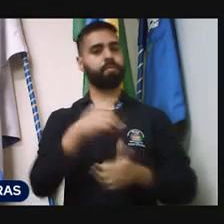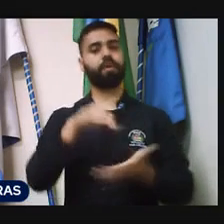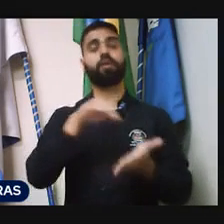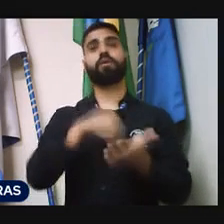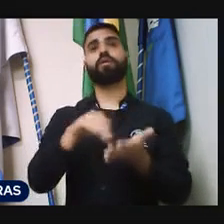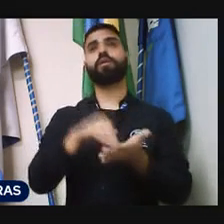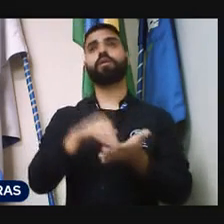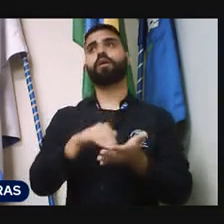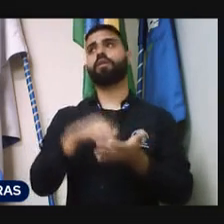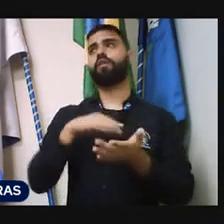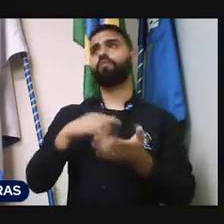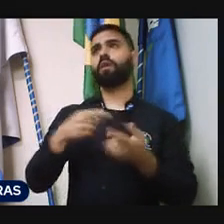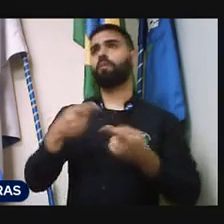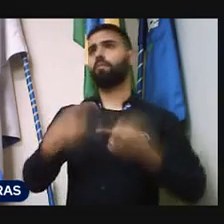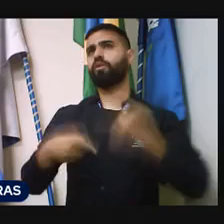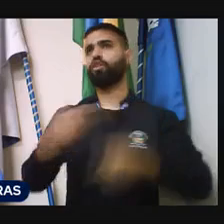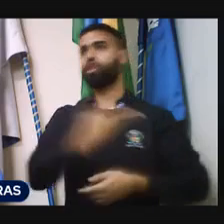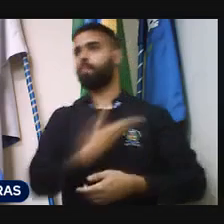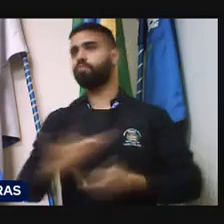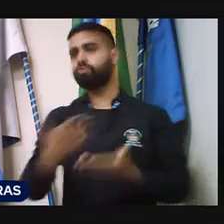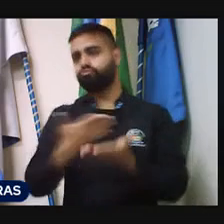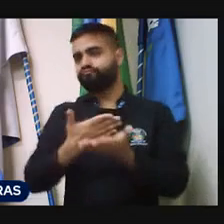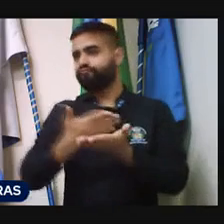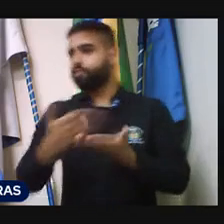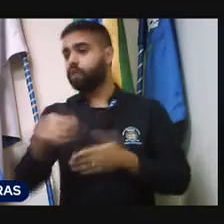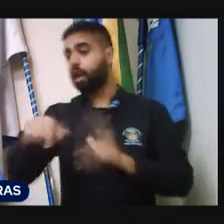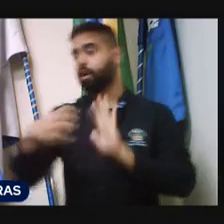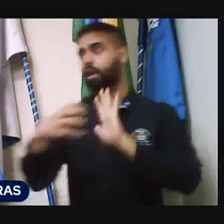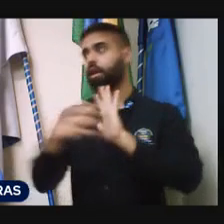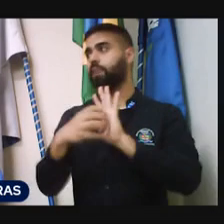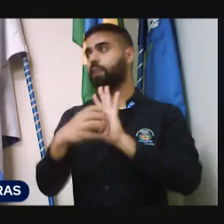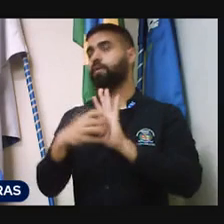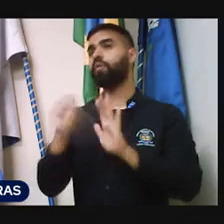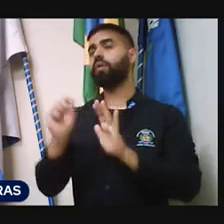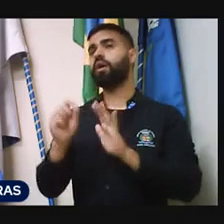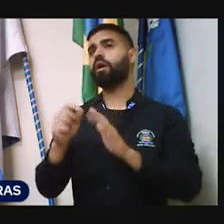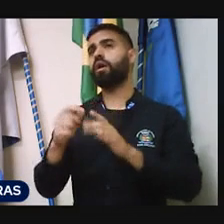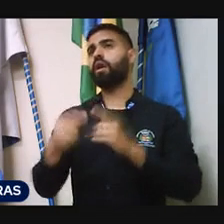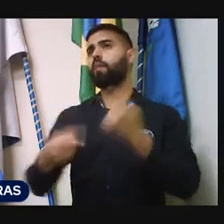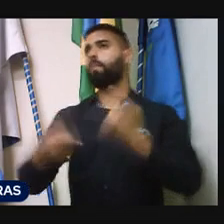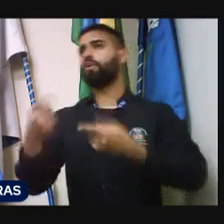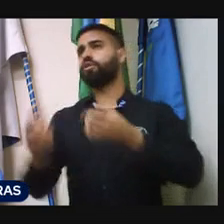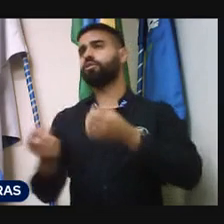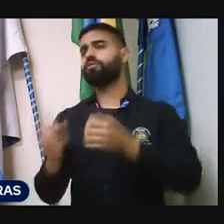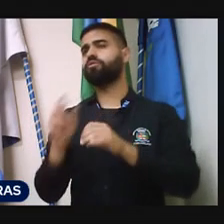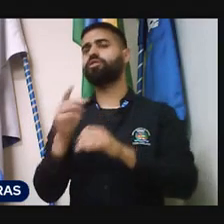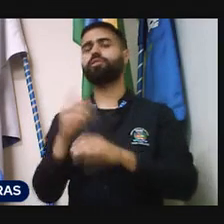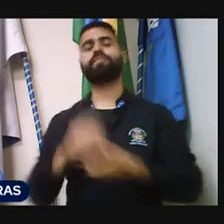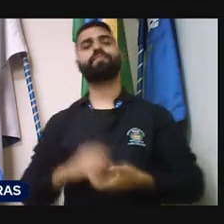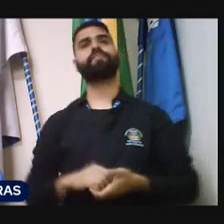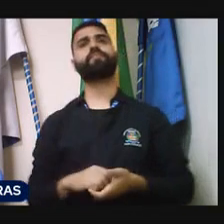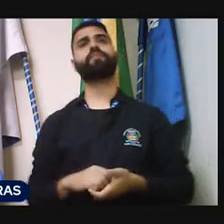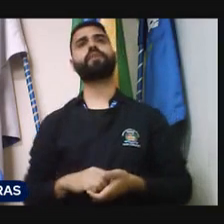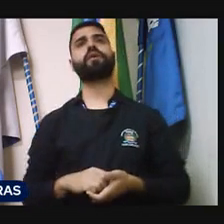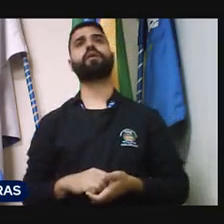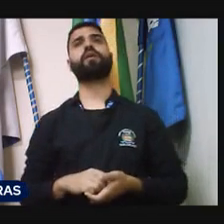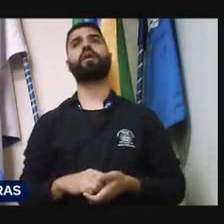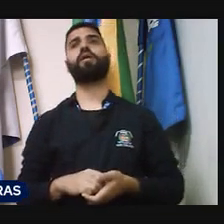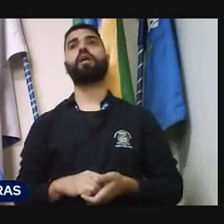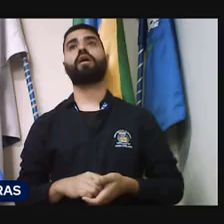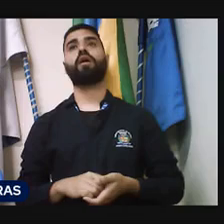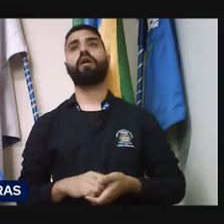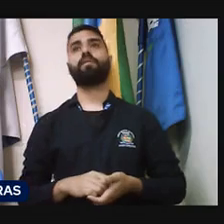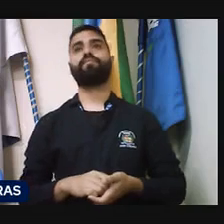uma política pública que iniciamos aqui nessa casa que era política do retorno do do que